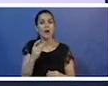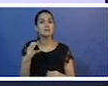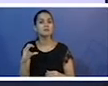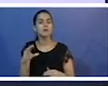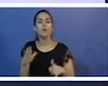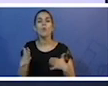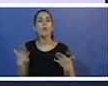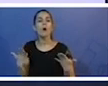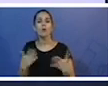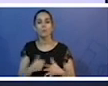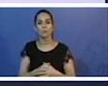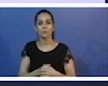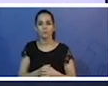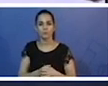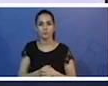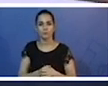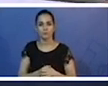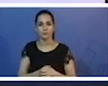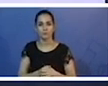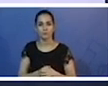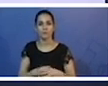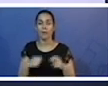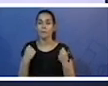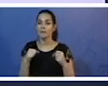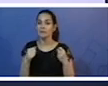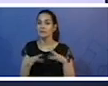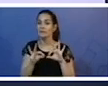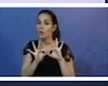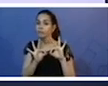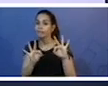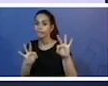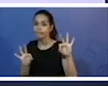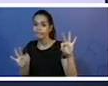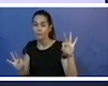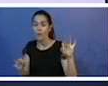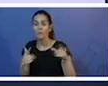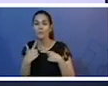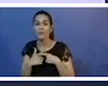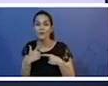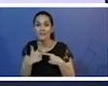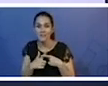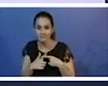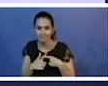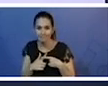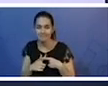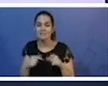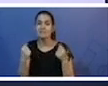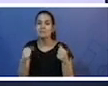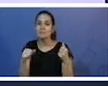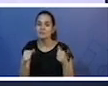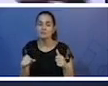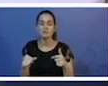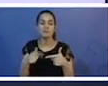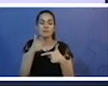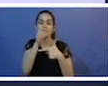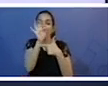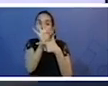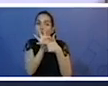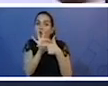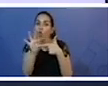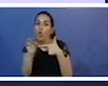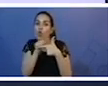Ó, tem que ser essa altura aqui, ó, que forma 90 graus com o lado que eu estou pegando, sempre